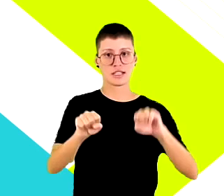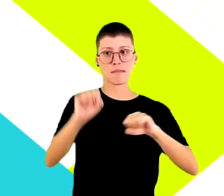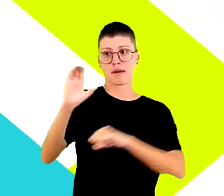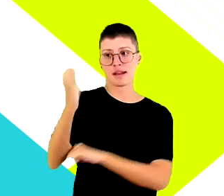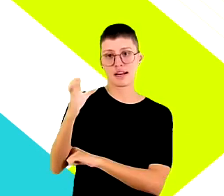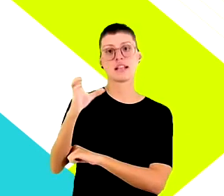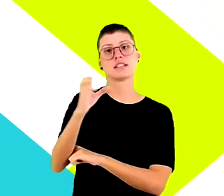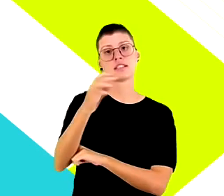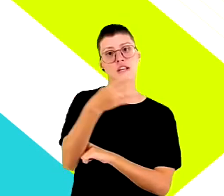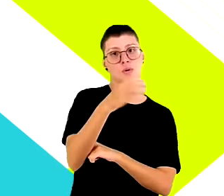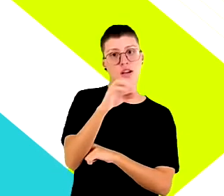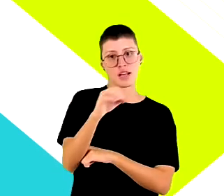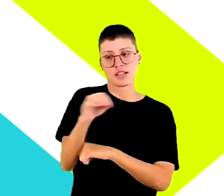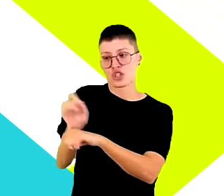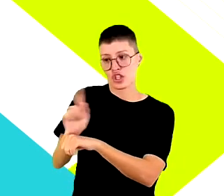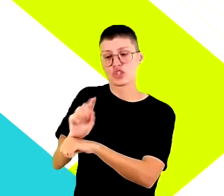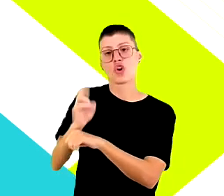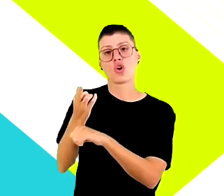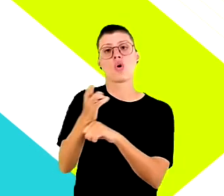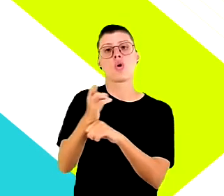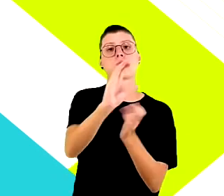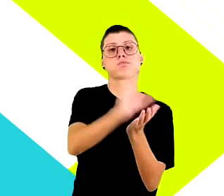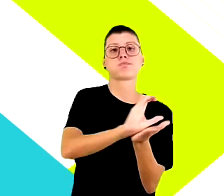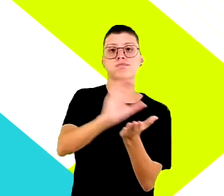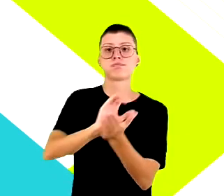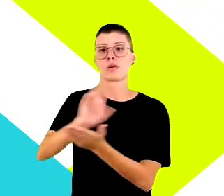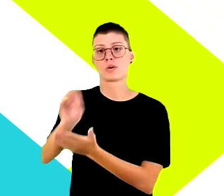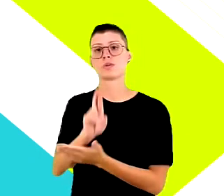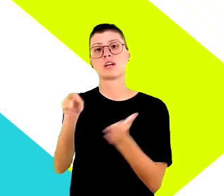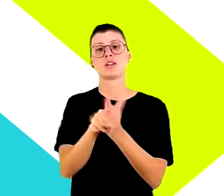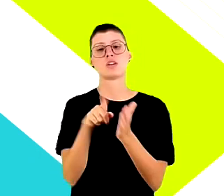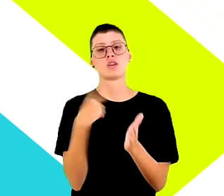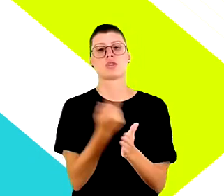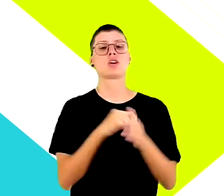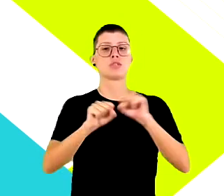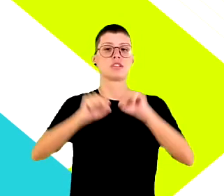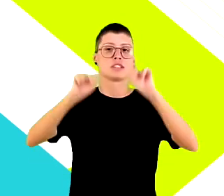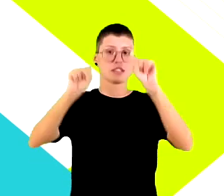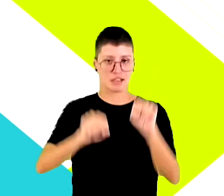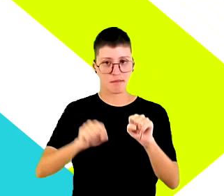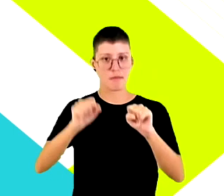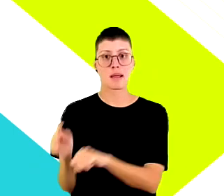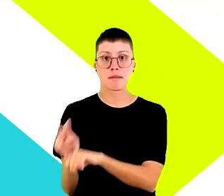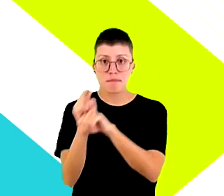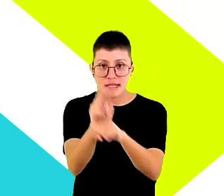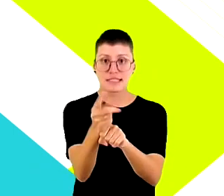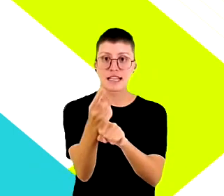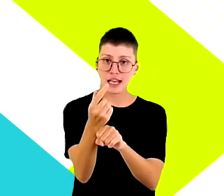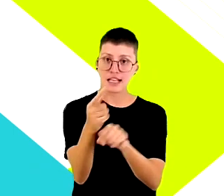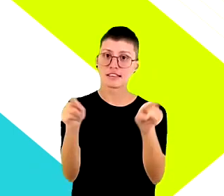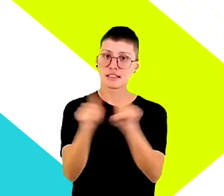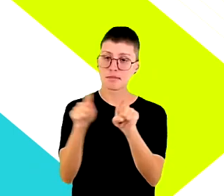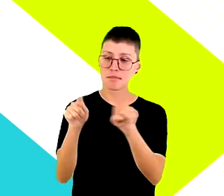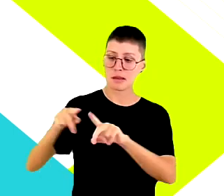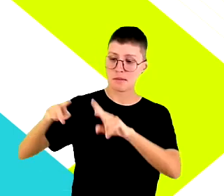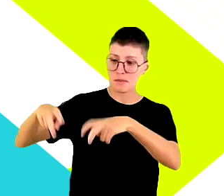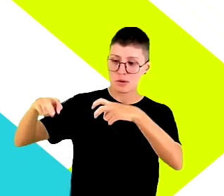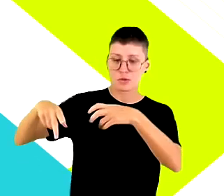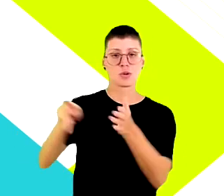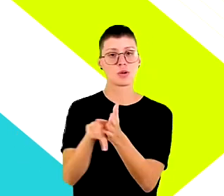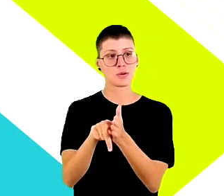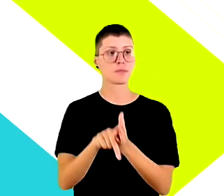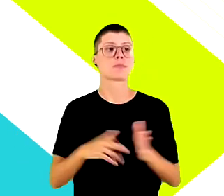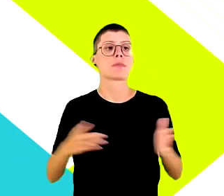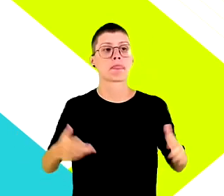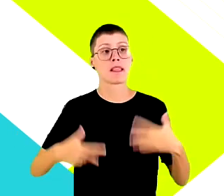né, ou investidores, né, usando o nosso sistema para originar e emprestar o dinheiro para o produtor rural. Então, falando um